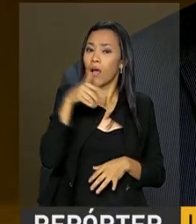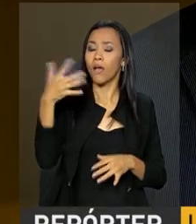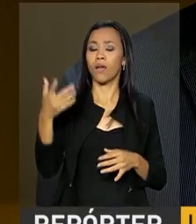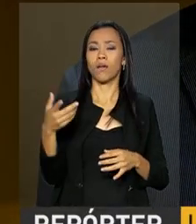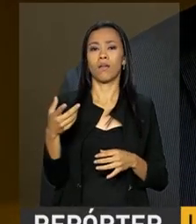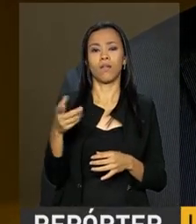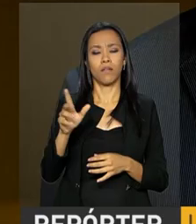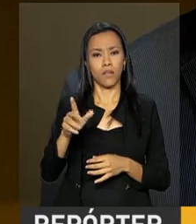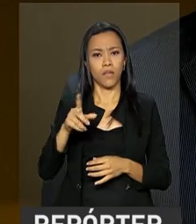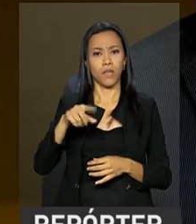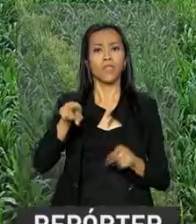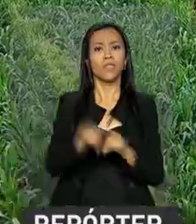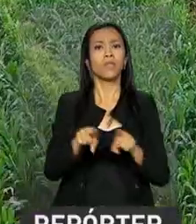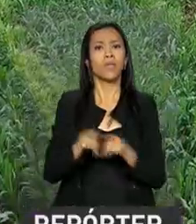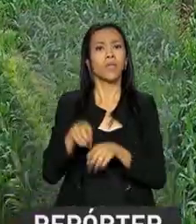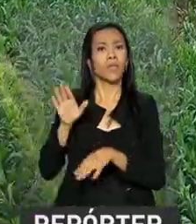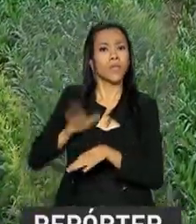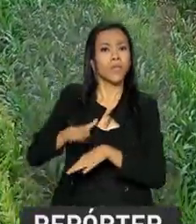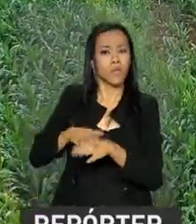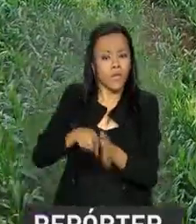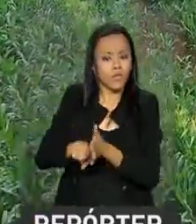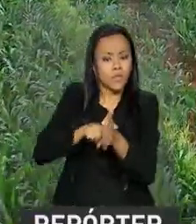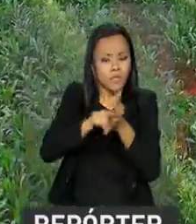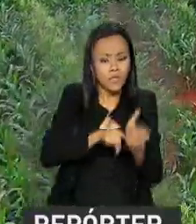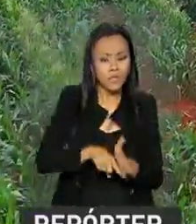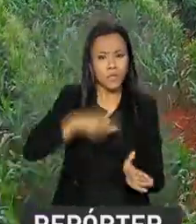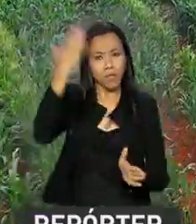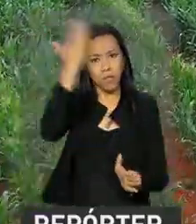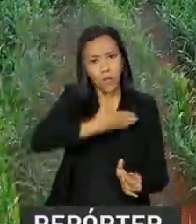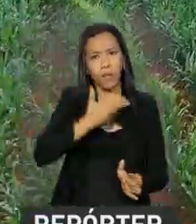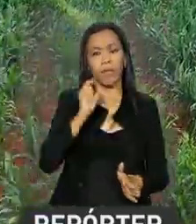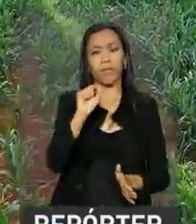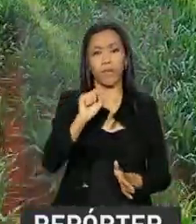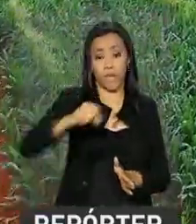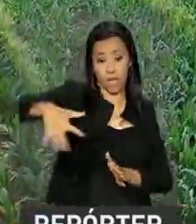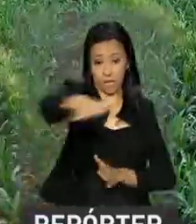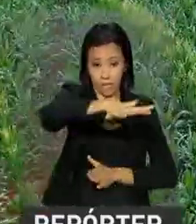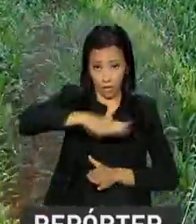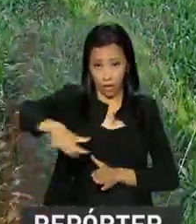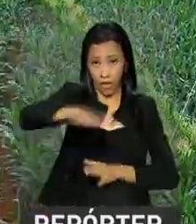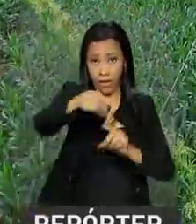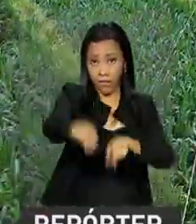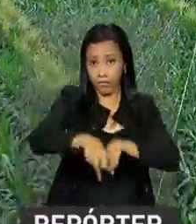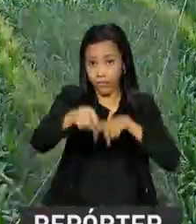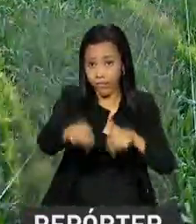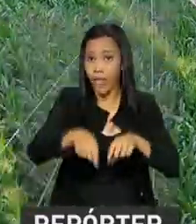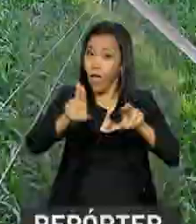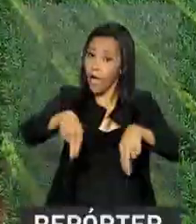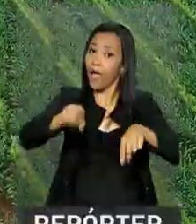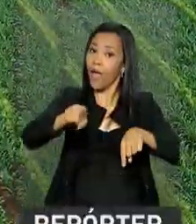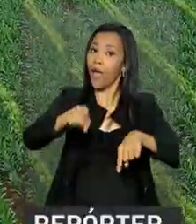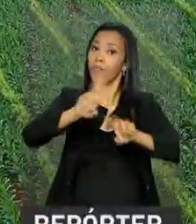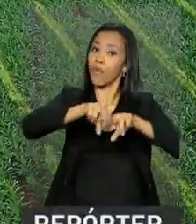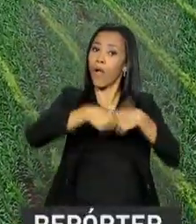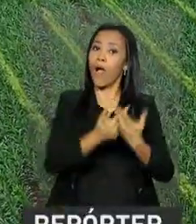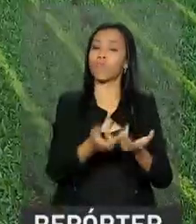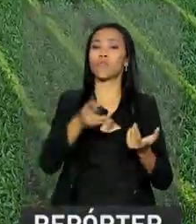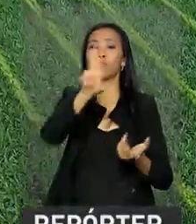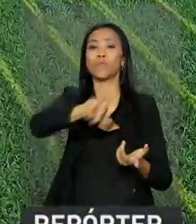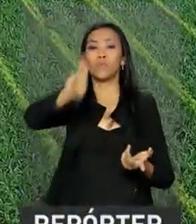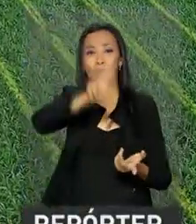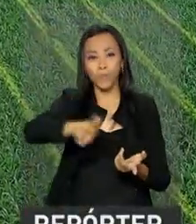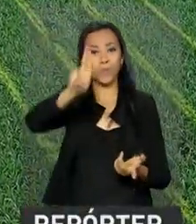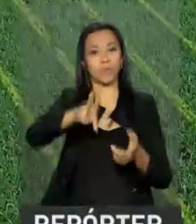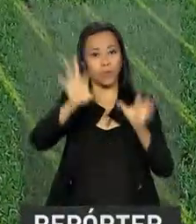e através dos estudos mostram o avanço da produção da agropecuária nacional é devido ao uso adequado